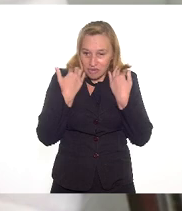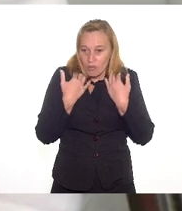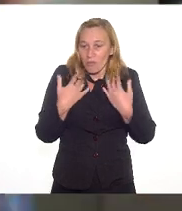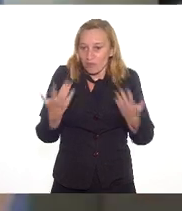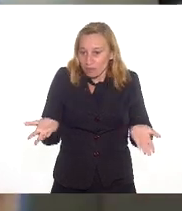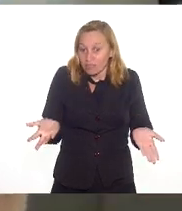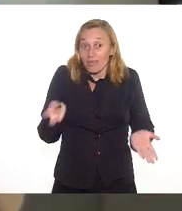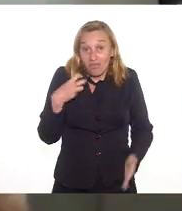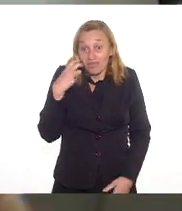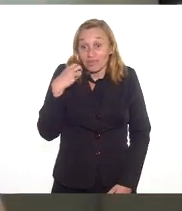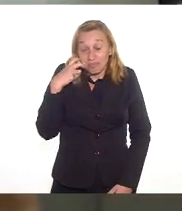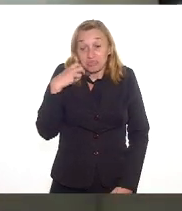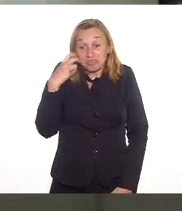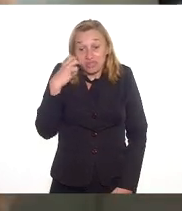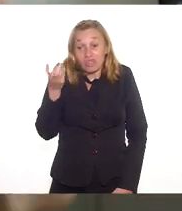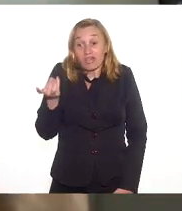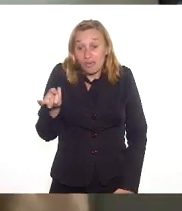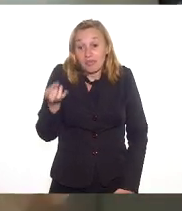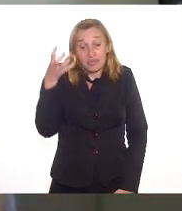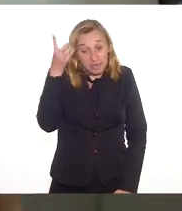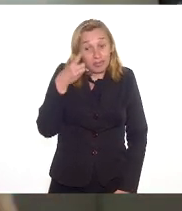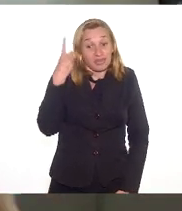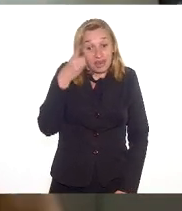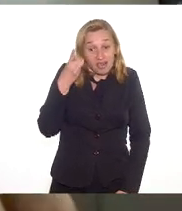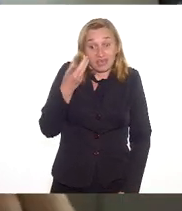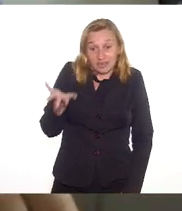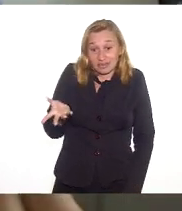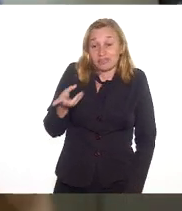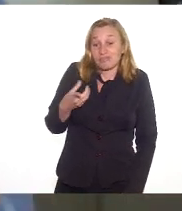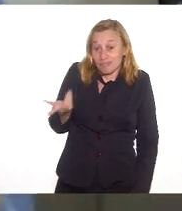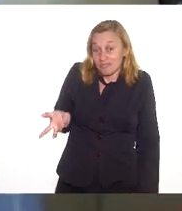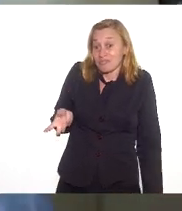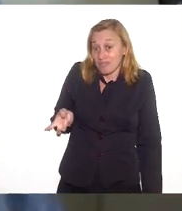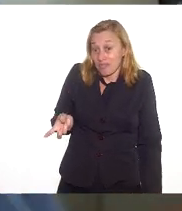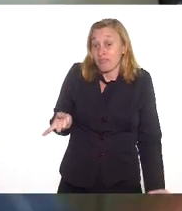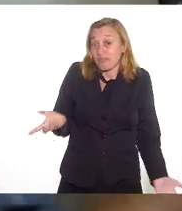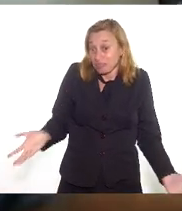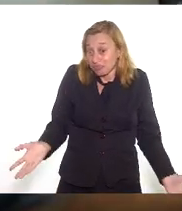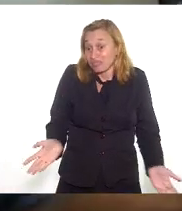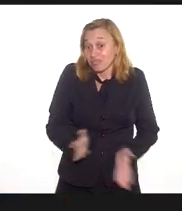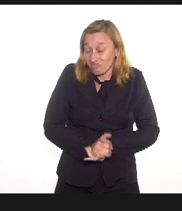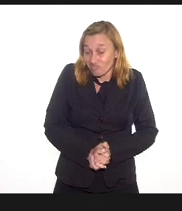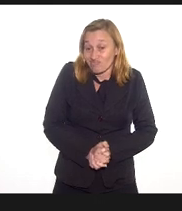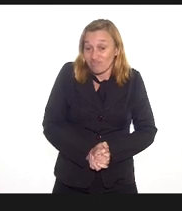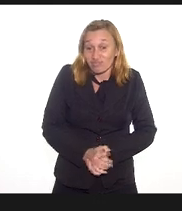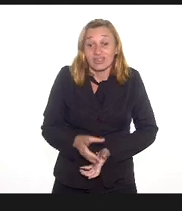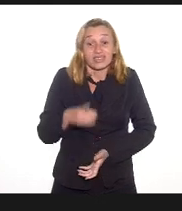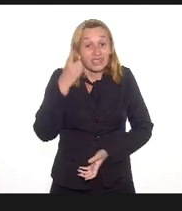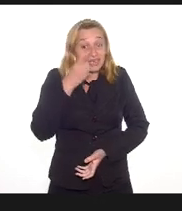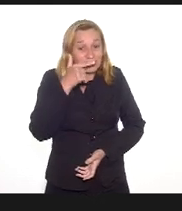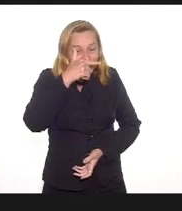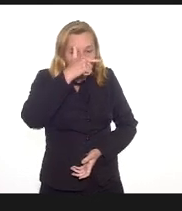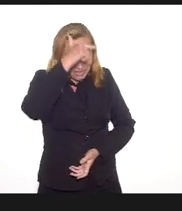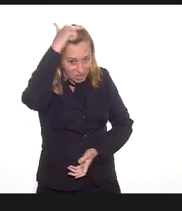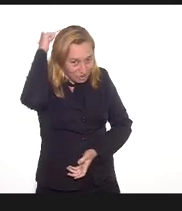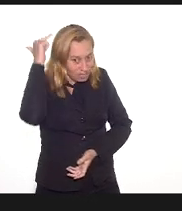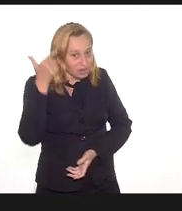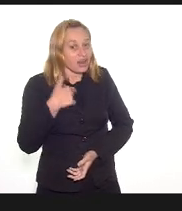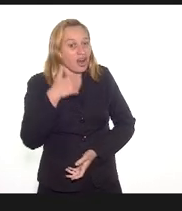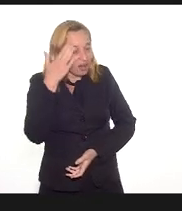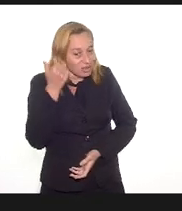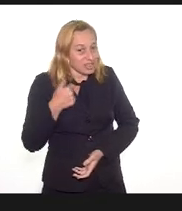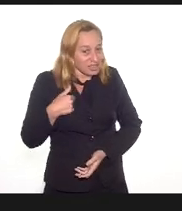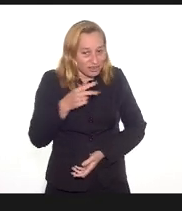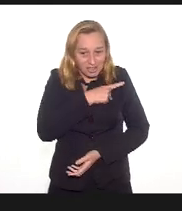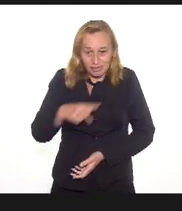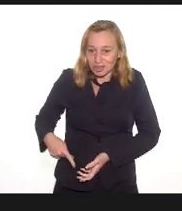É ruim para o deputado e ver Luiz Paulo, ganhar um adversário. Luiz Paulo, oi. Eu sei que eu estou na